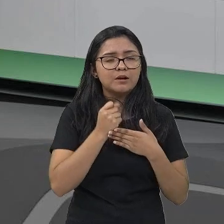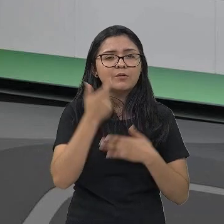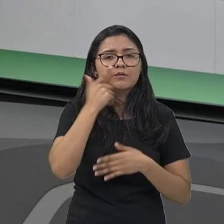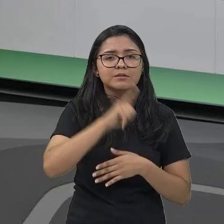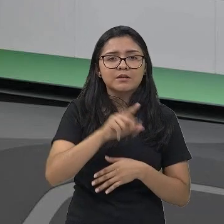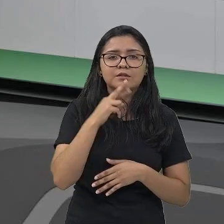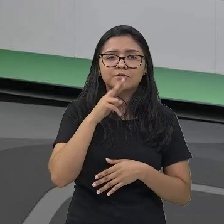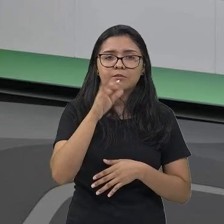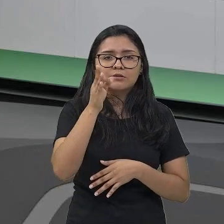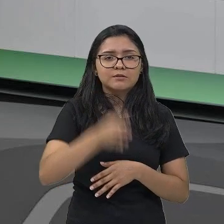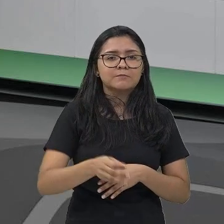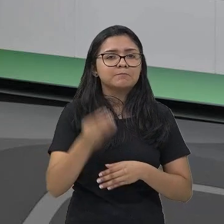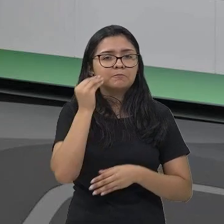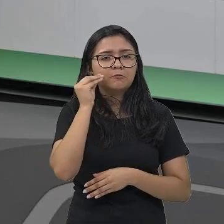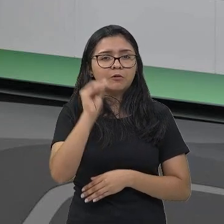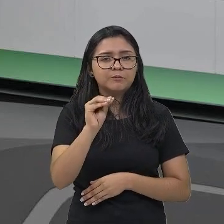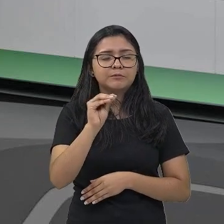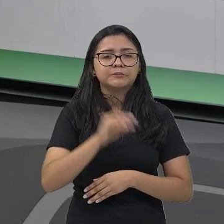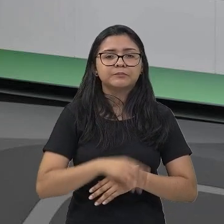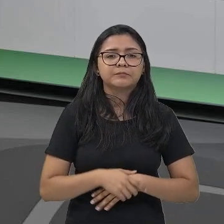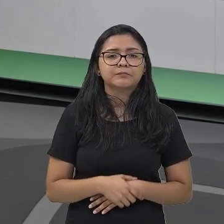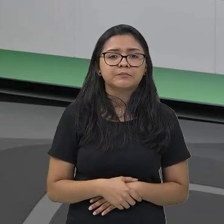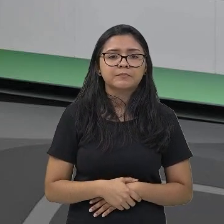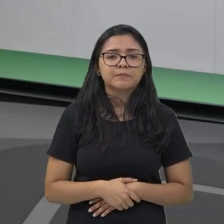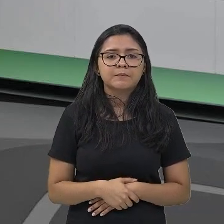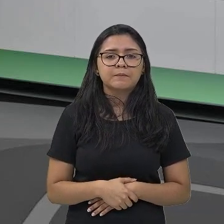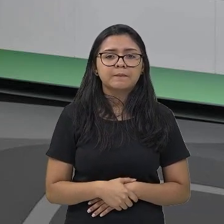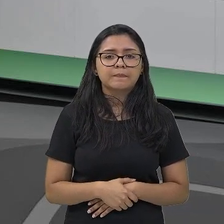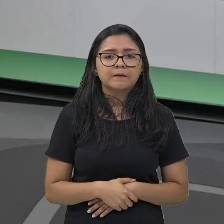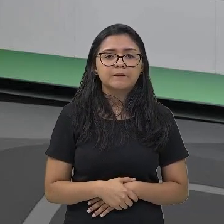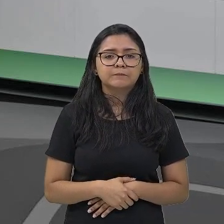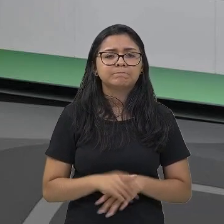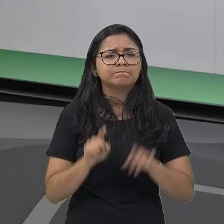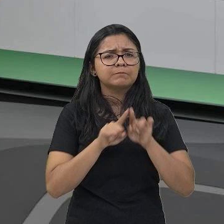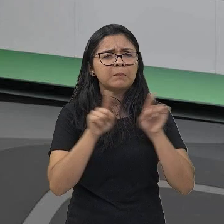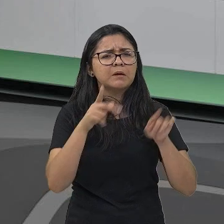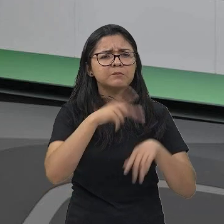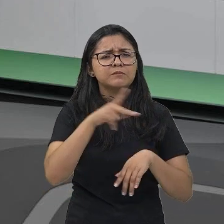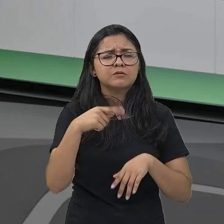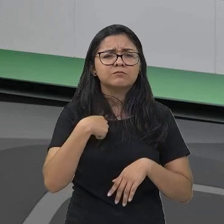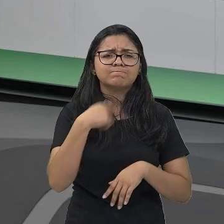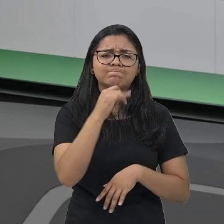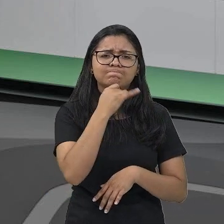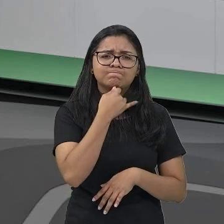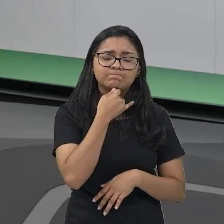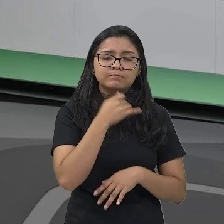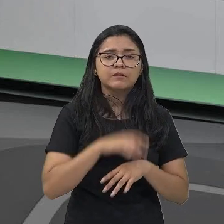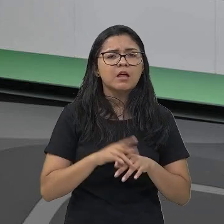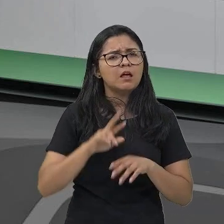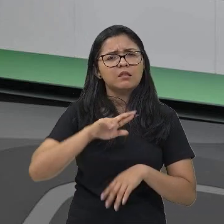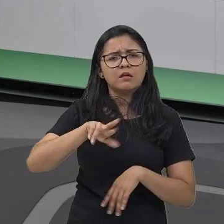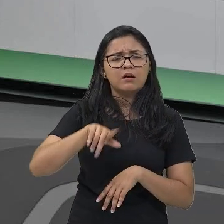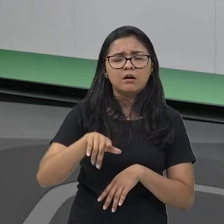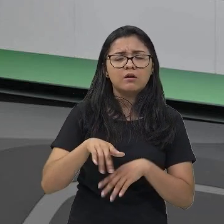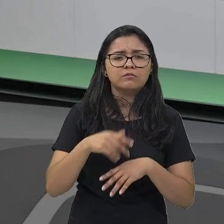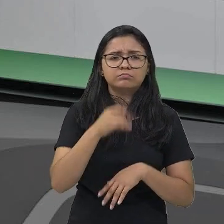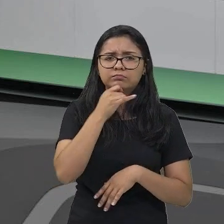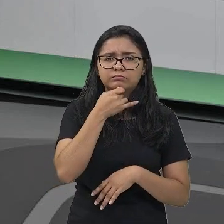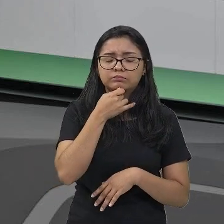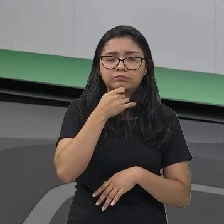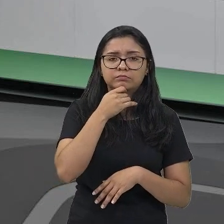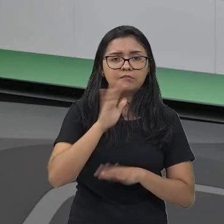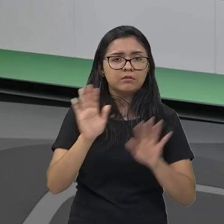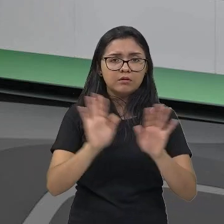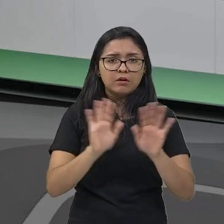resposta, ó, beijos para você, tá bom? Mas, professora, eu tô triste. Não fique triste. Vou falar igual